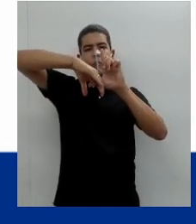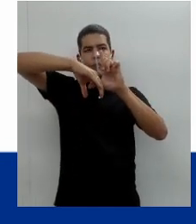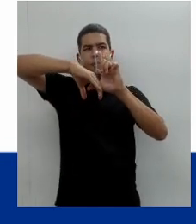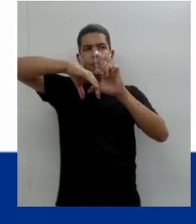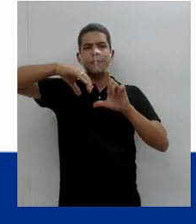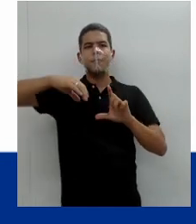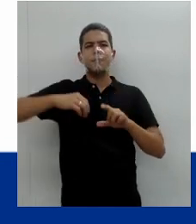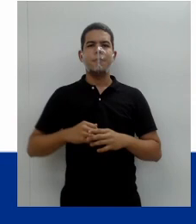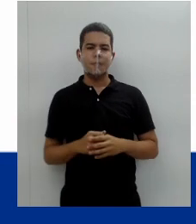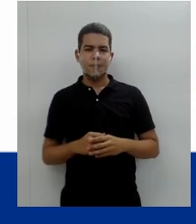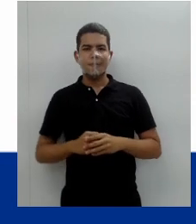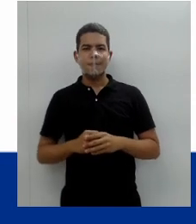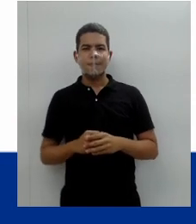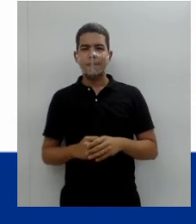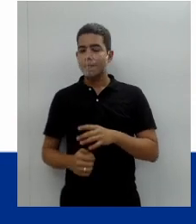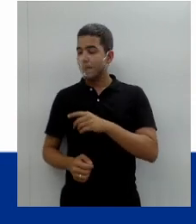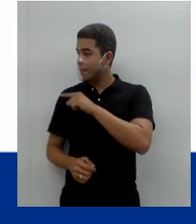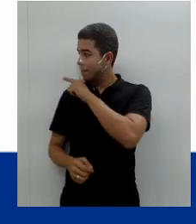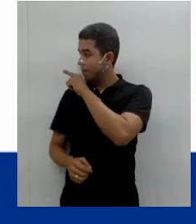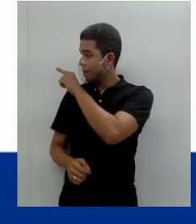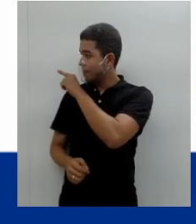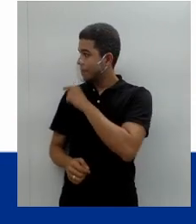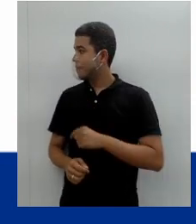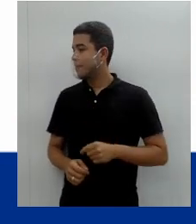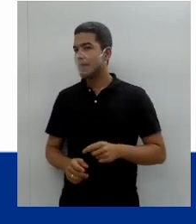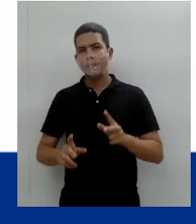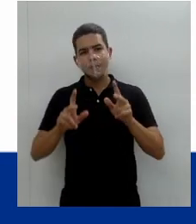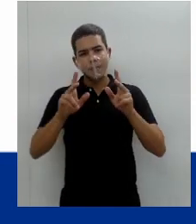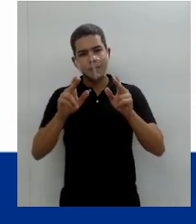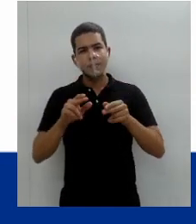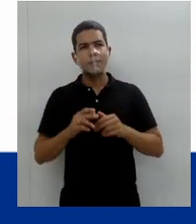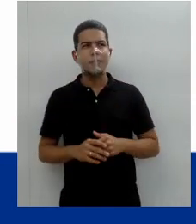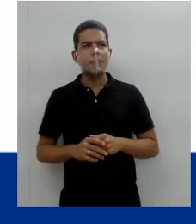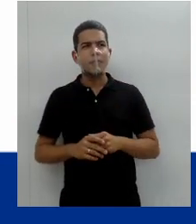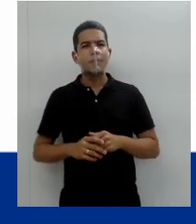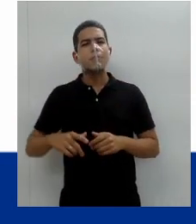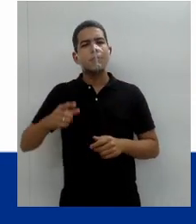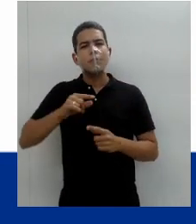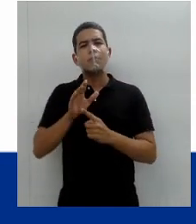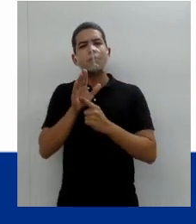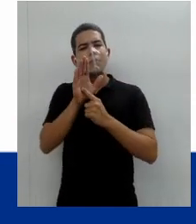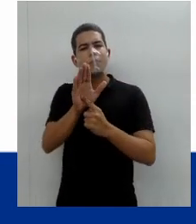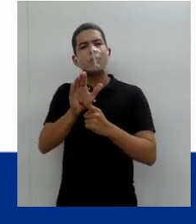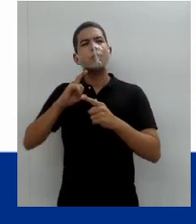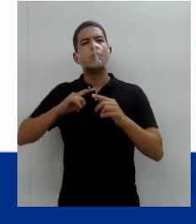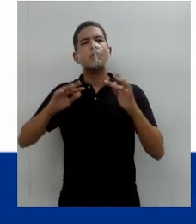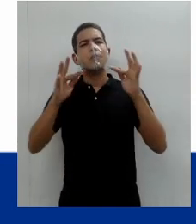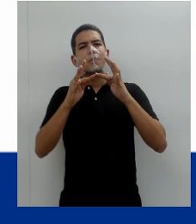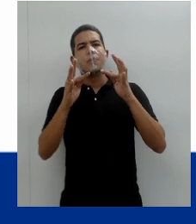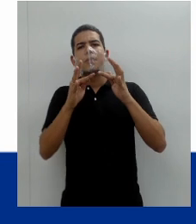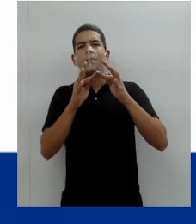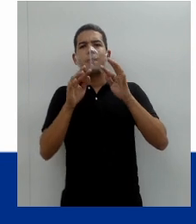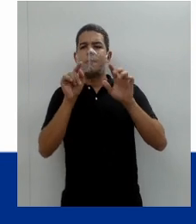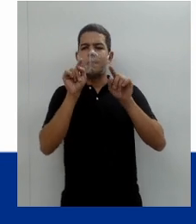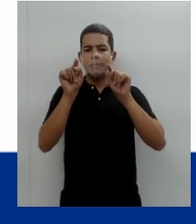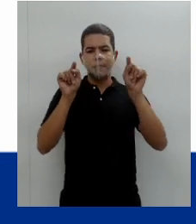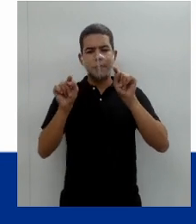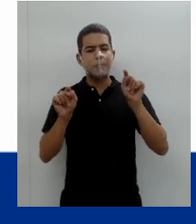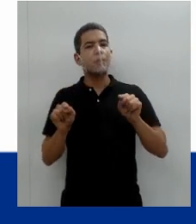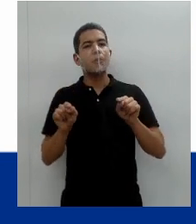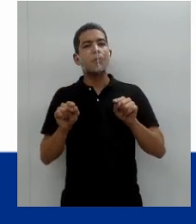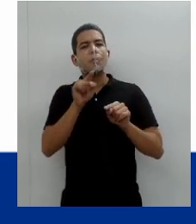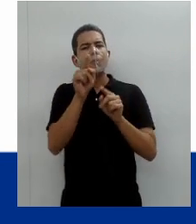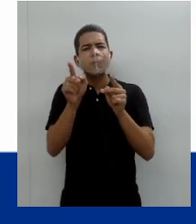baixo. Exatamente. A gente vai apresentar daqui a pouquinho uma função, vamos jogar alguns pontos nela e você